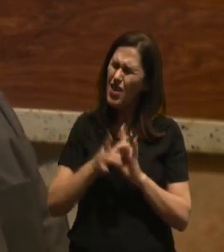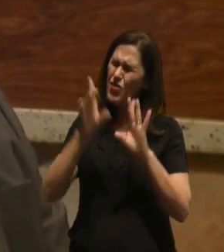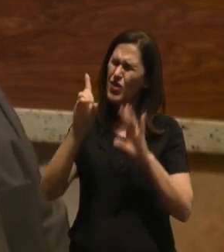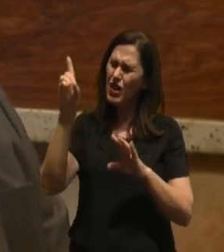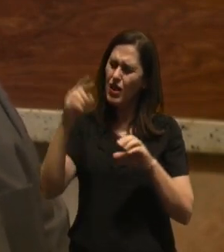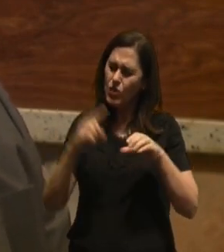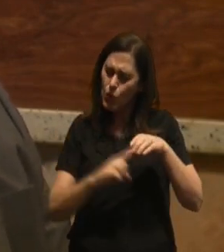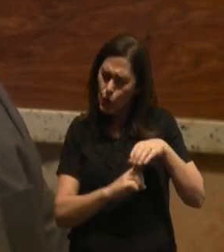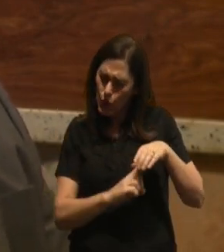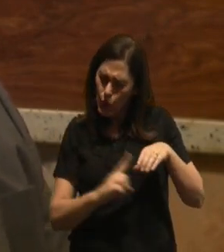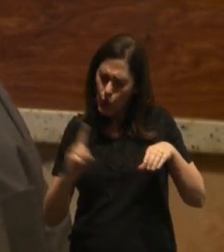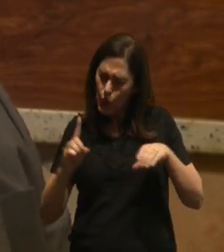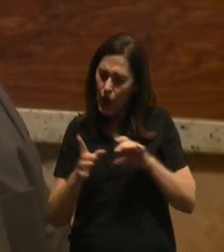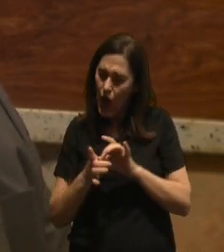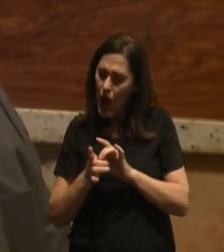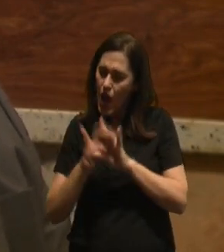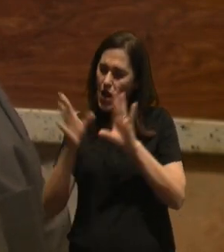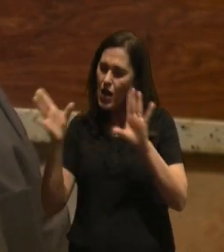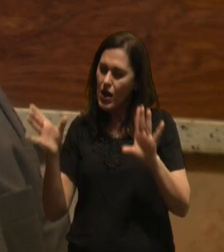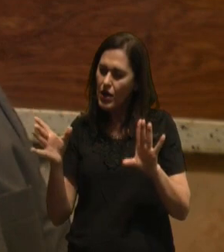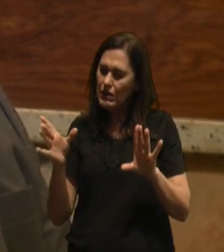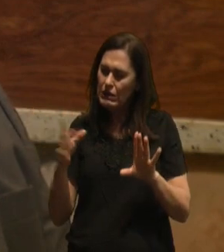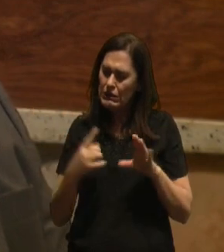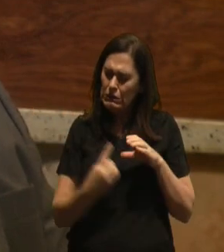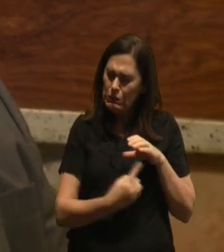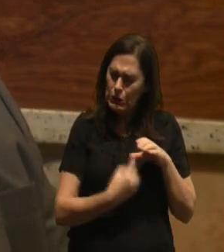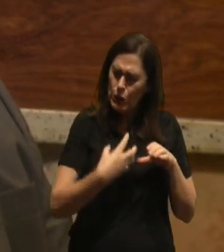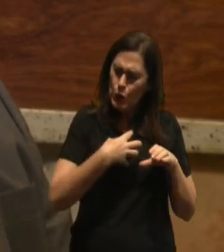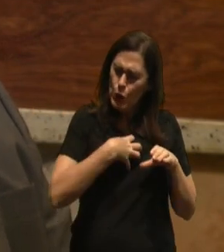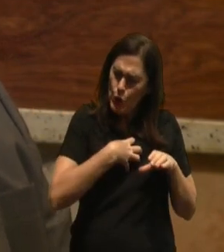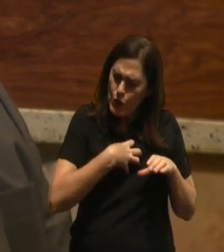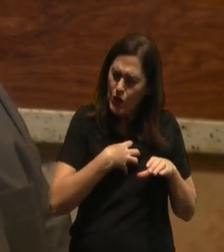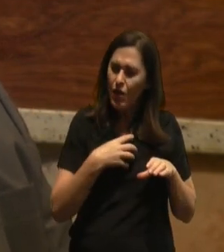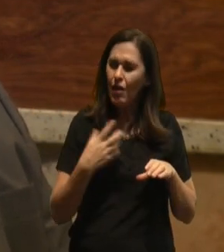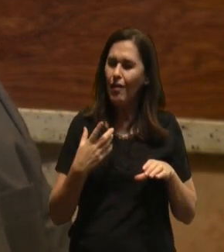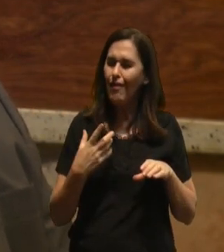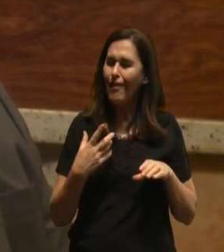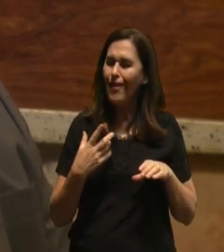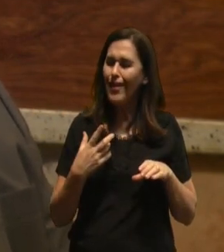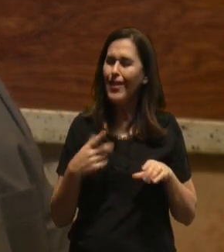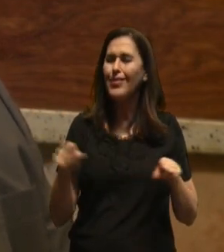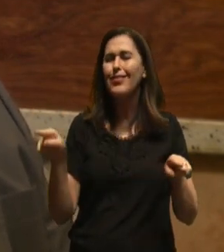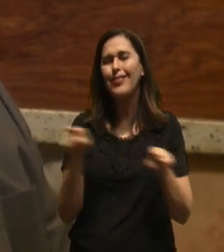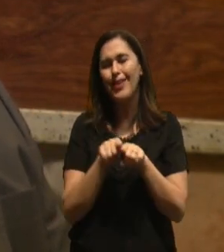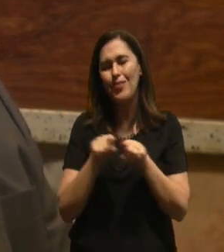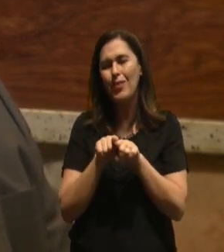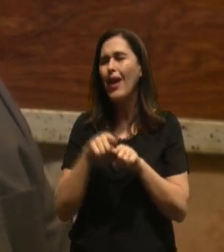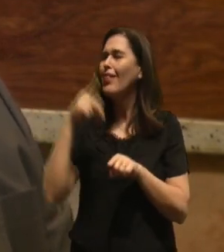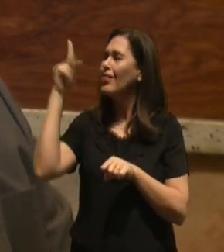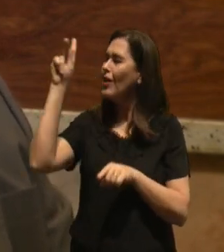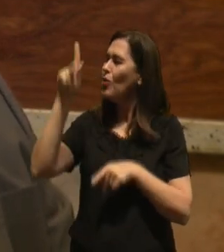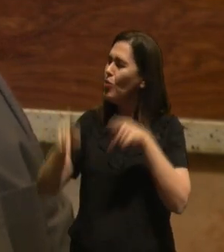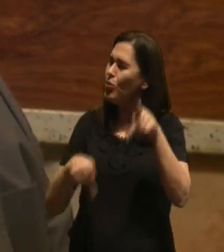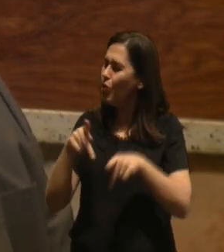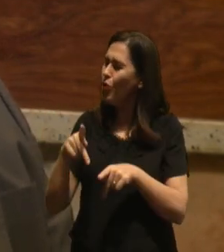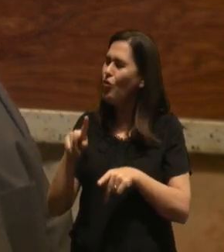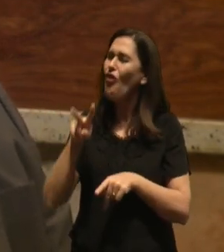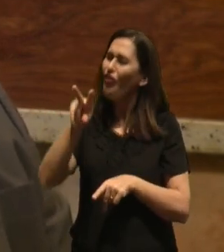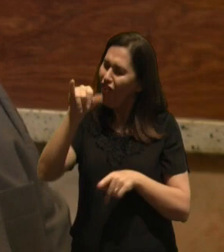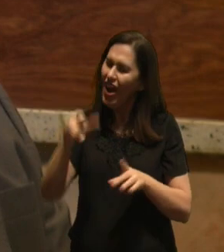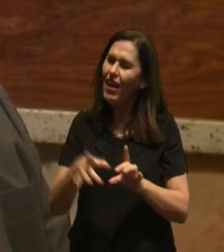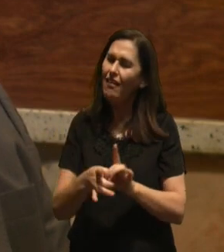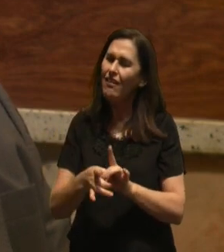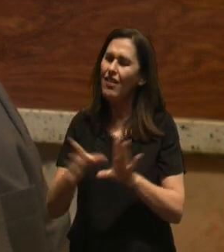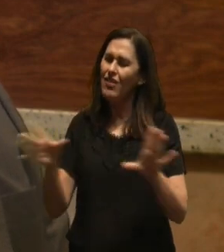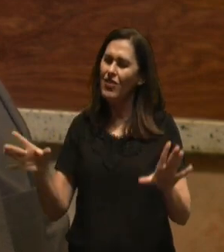daquela caverna, Senhor, naquela solidão, tu has de livrar o teu povo também, Senhor. O teu povo